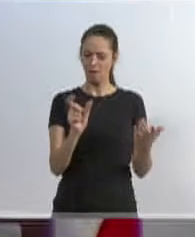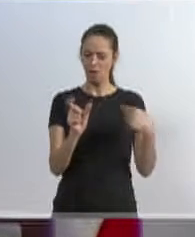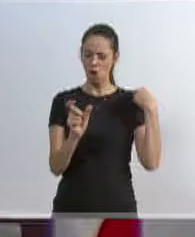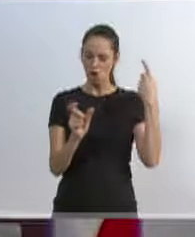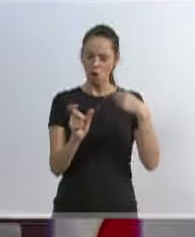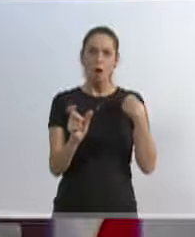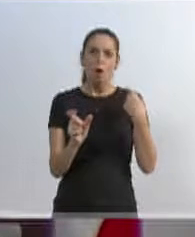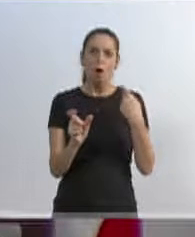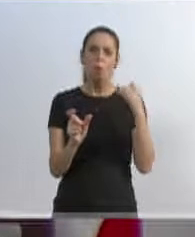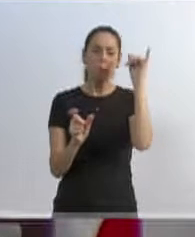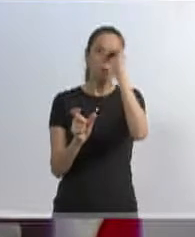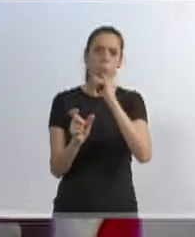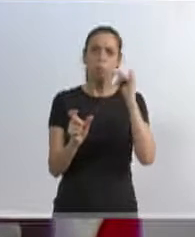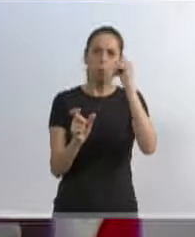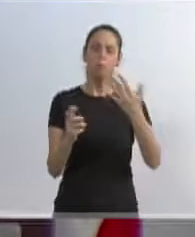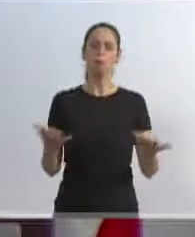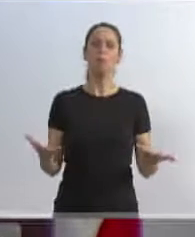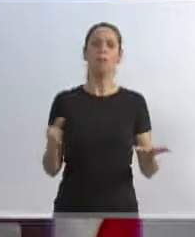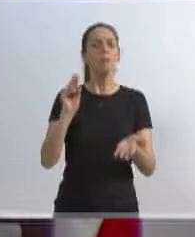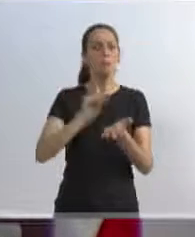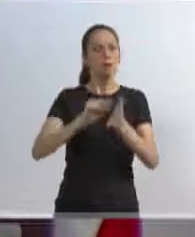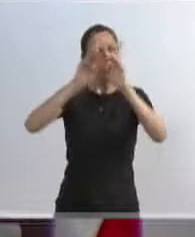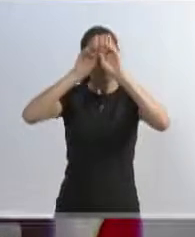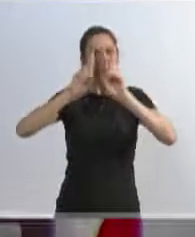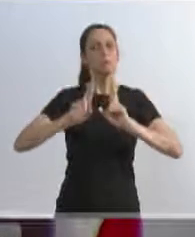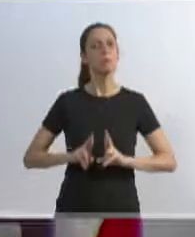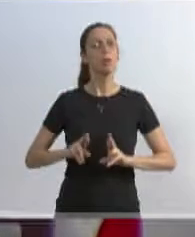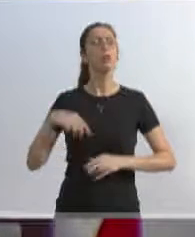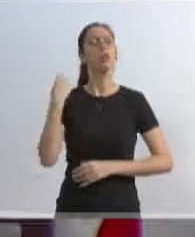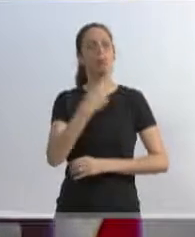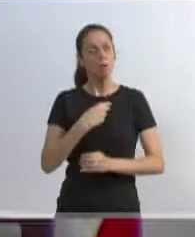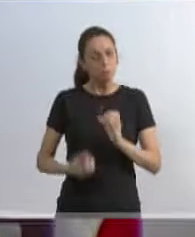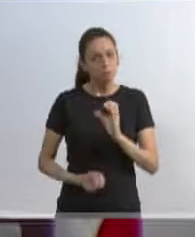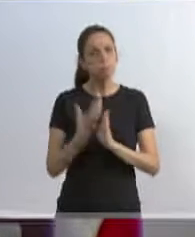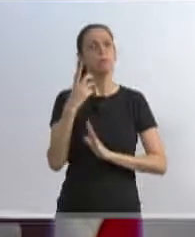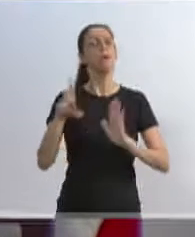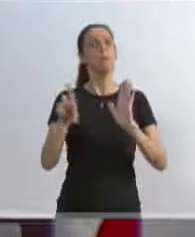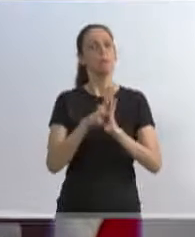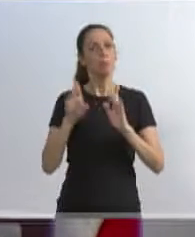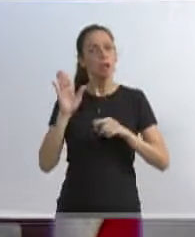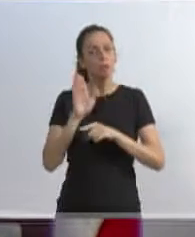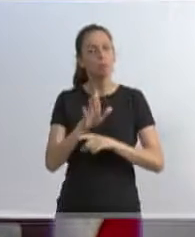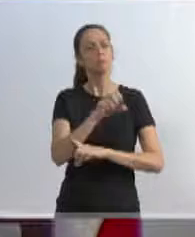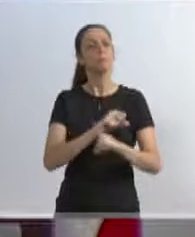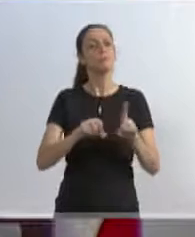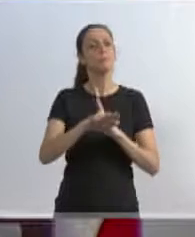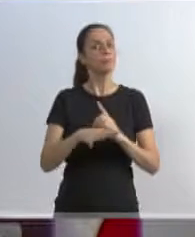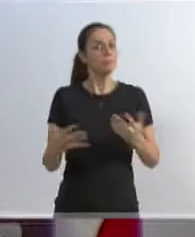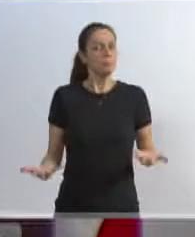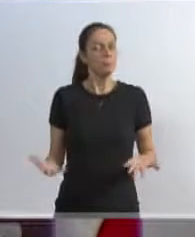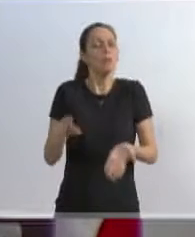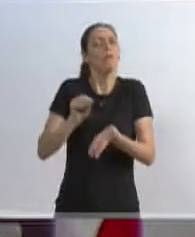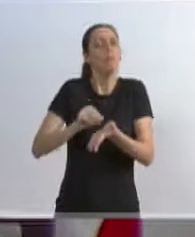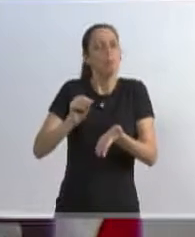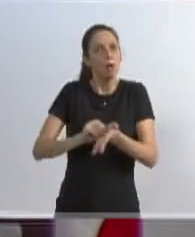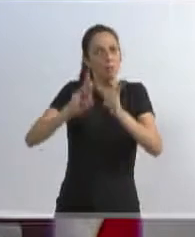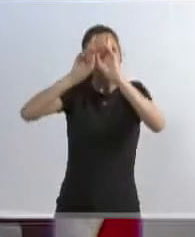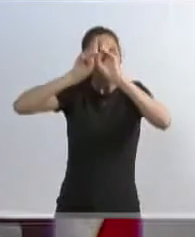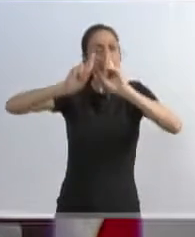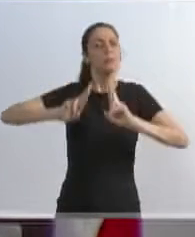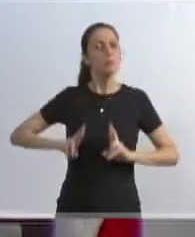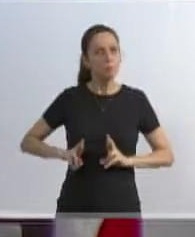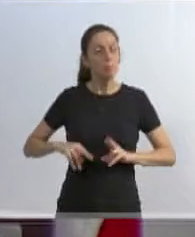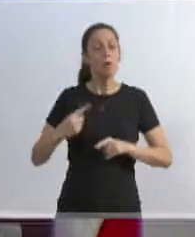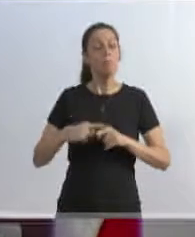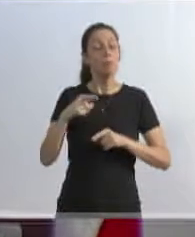respeito pelas pessoas que estão aqui legislando em favor da nossa sociedade cadê o respeito desse jornalista que